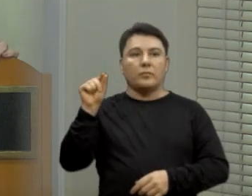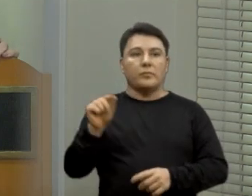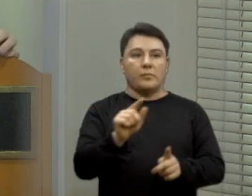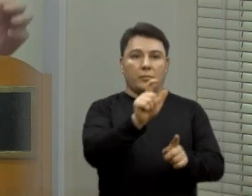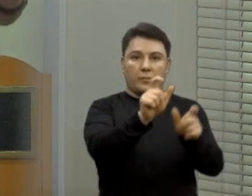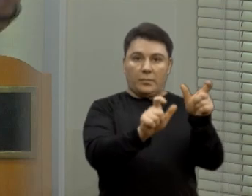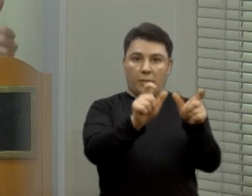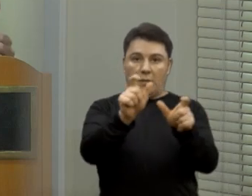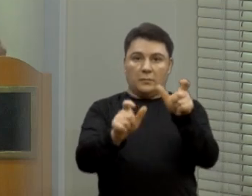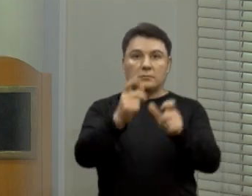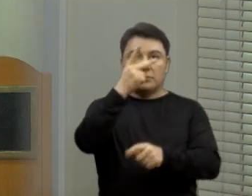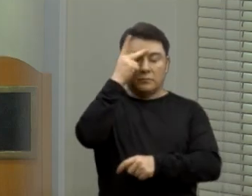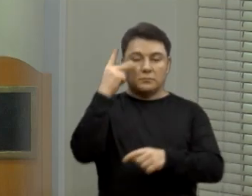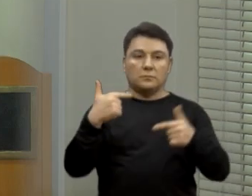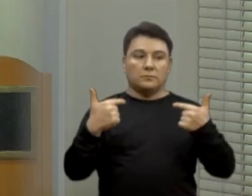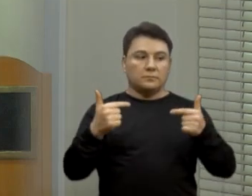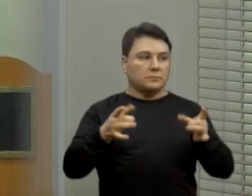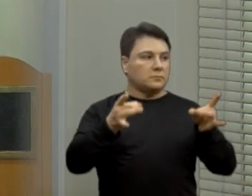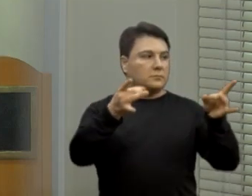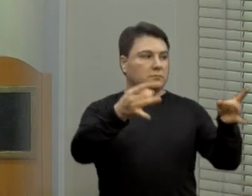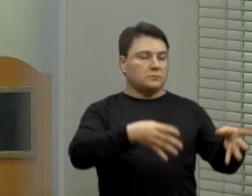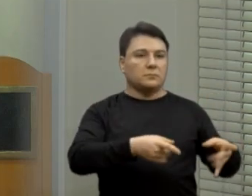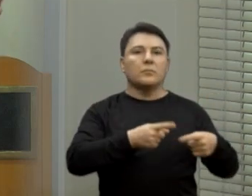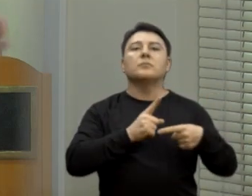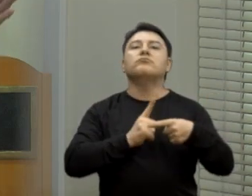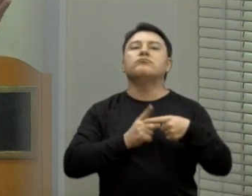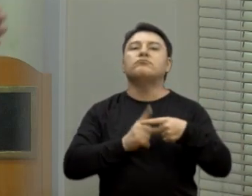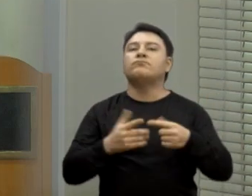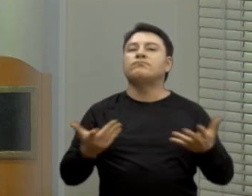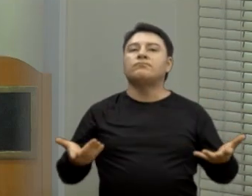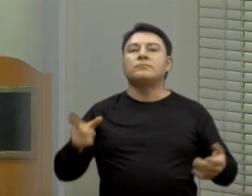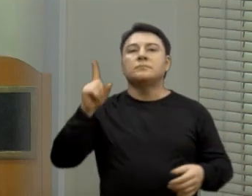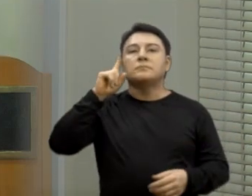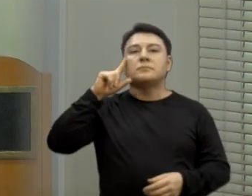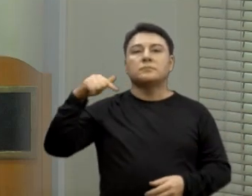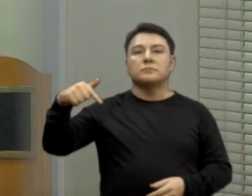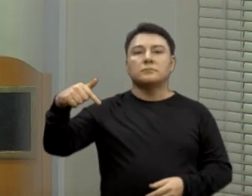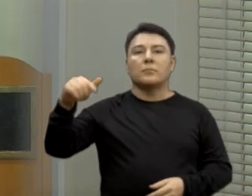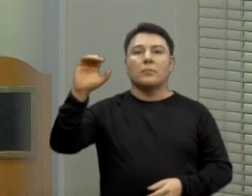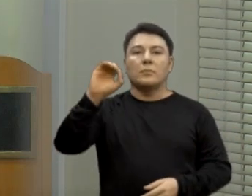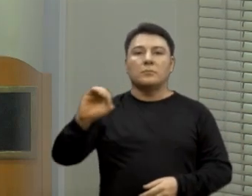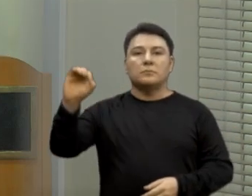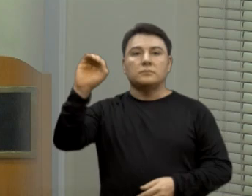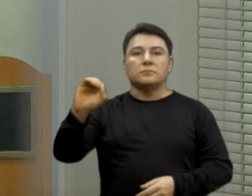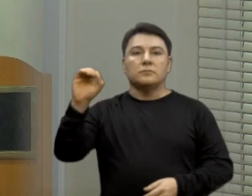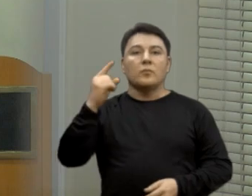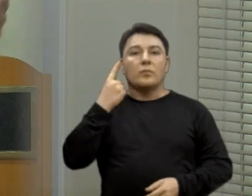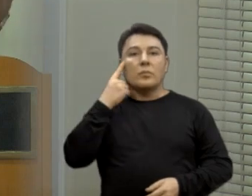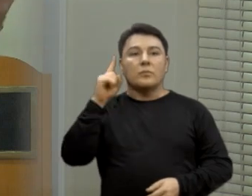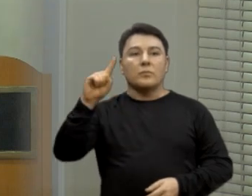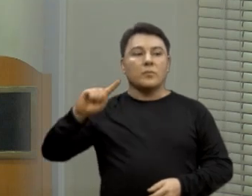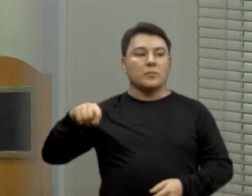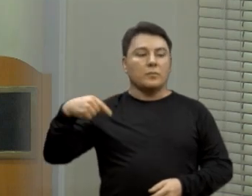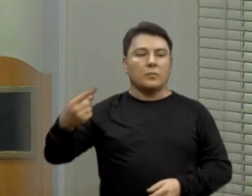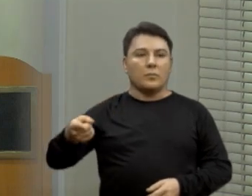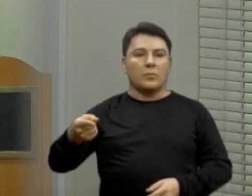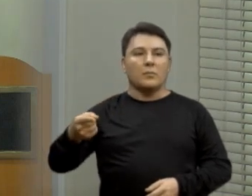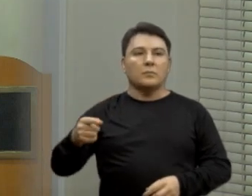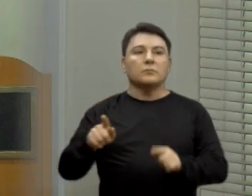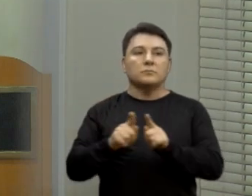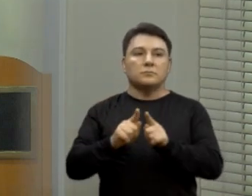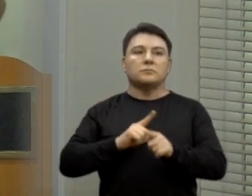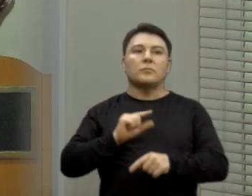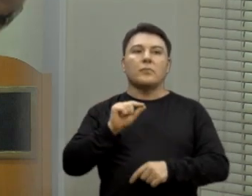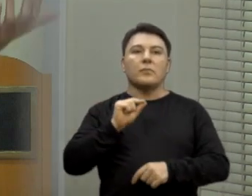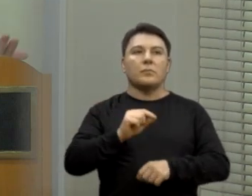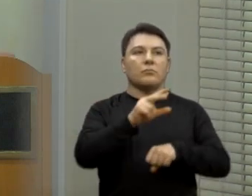cargos comissionados, por quê? O que ele já fez até agora, desde o dia 7 de outubro, um dia após as eleições? Ele tirou alguns radares da